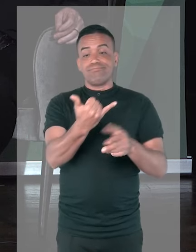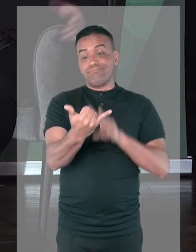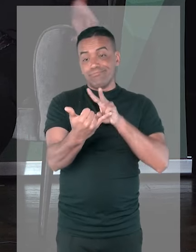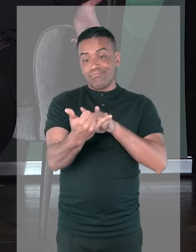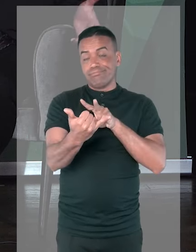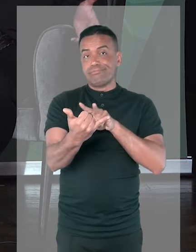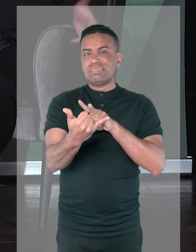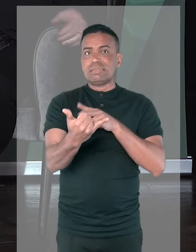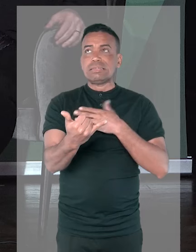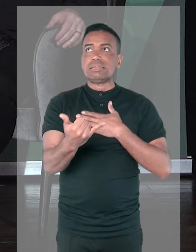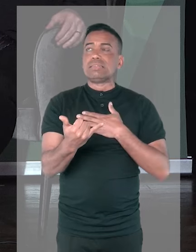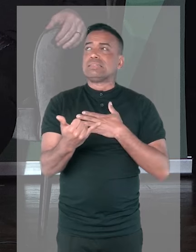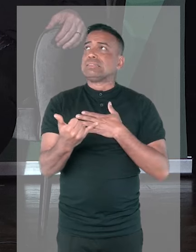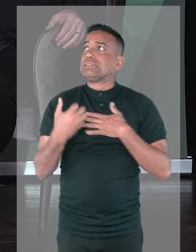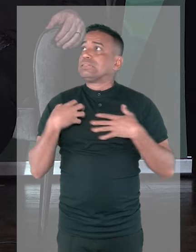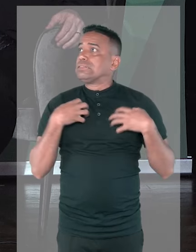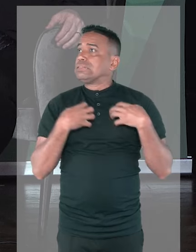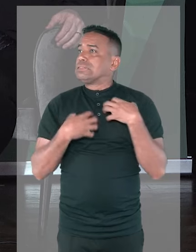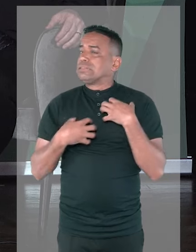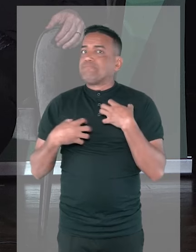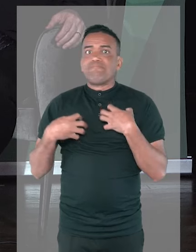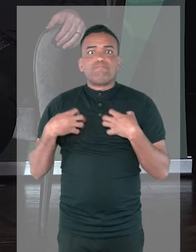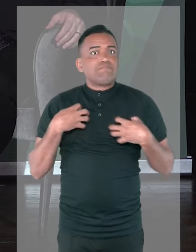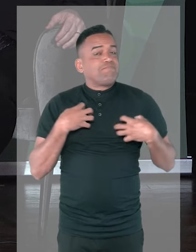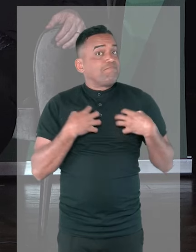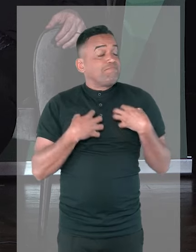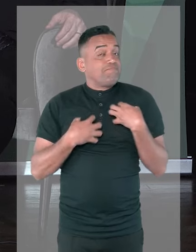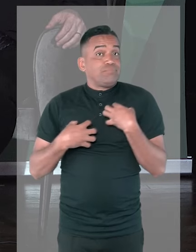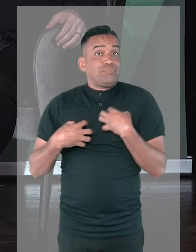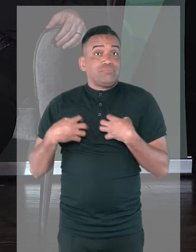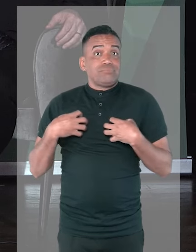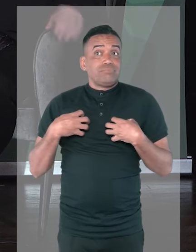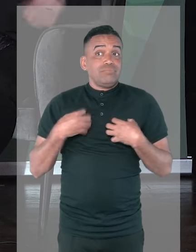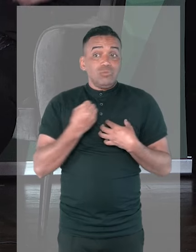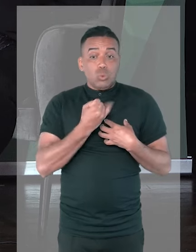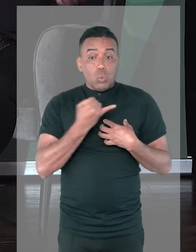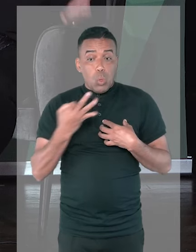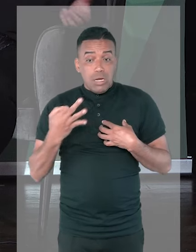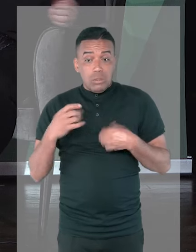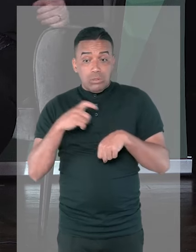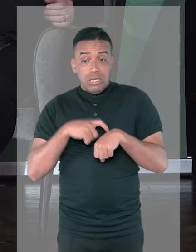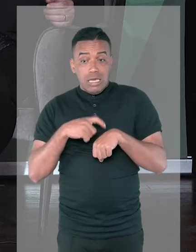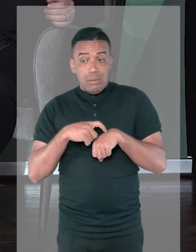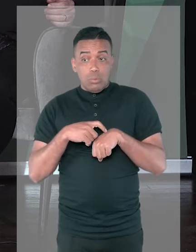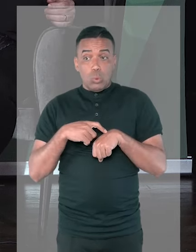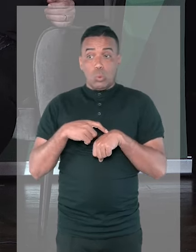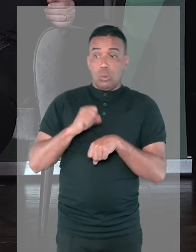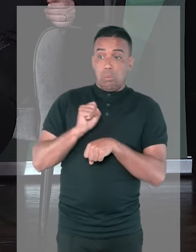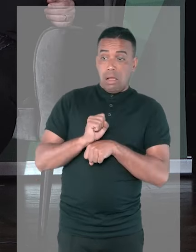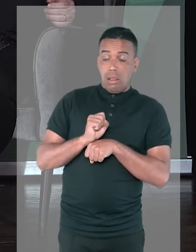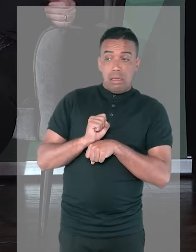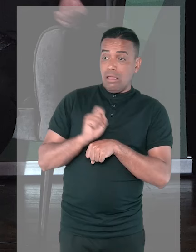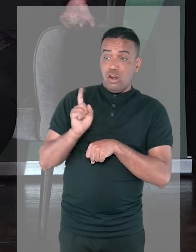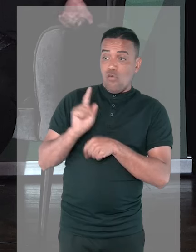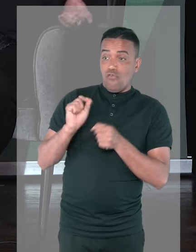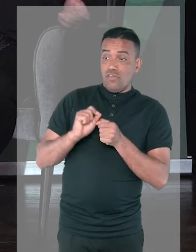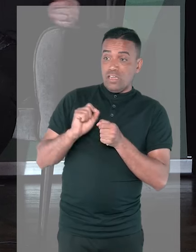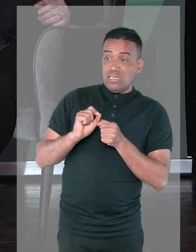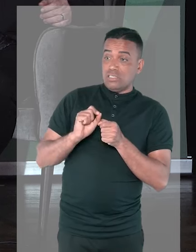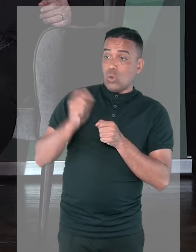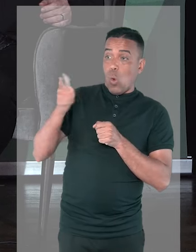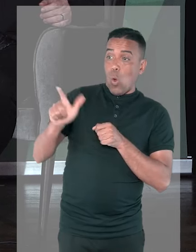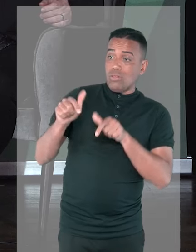aquilo me dá uma coisa, assim, um negócio. É quanto tempo que eu deixei de dedicar a coisas